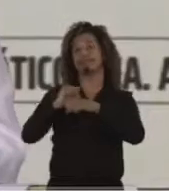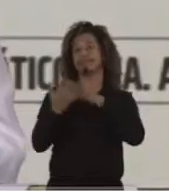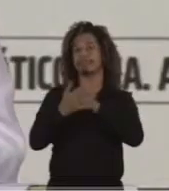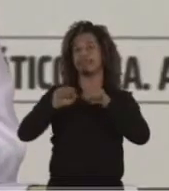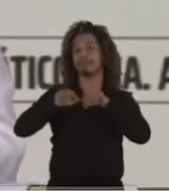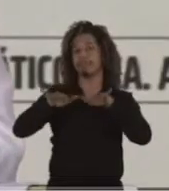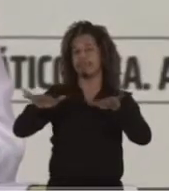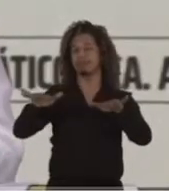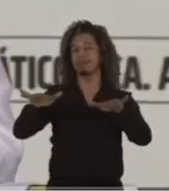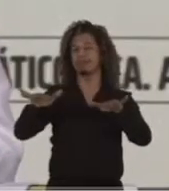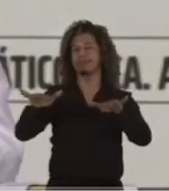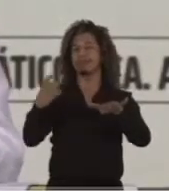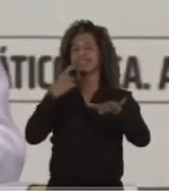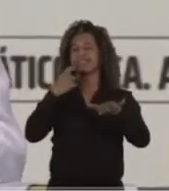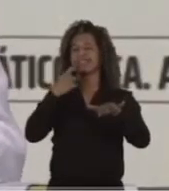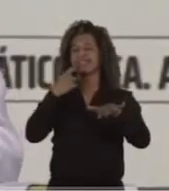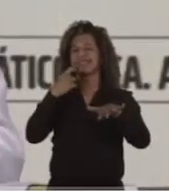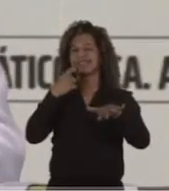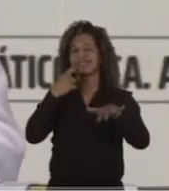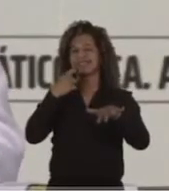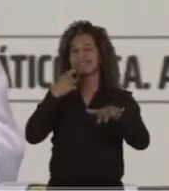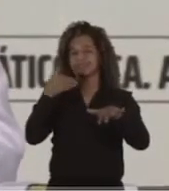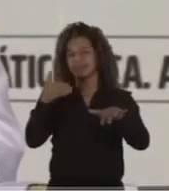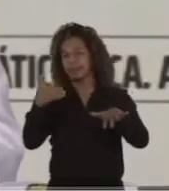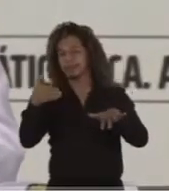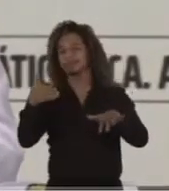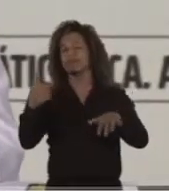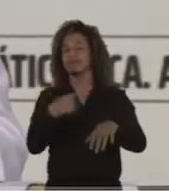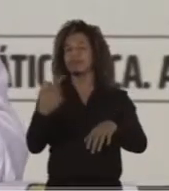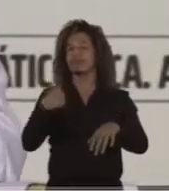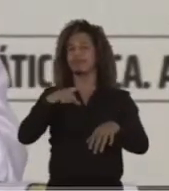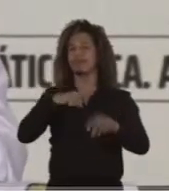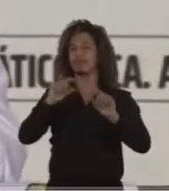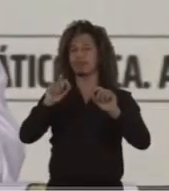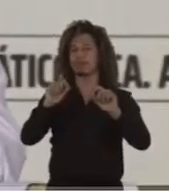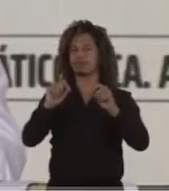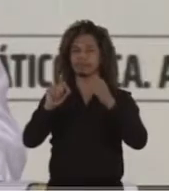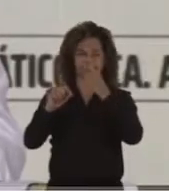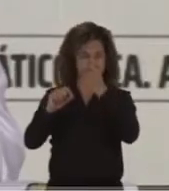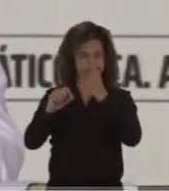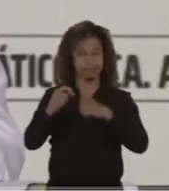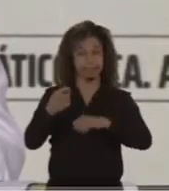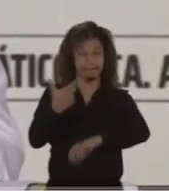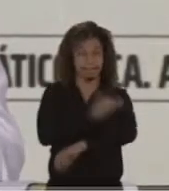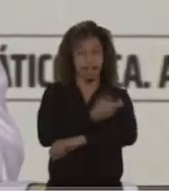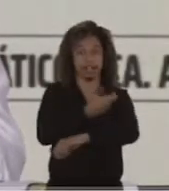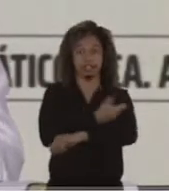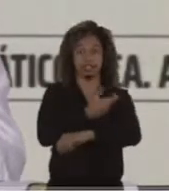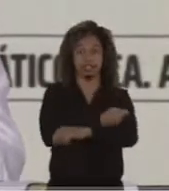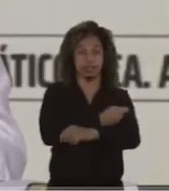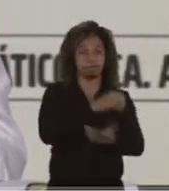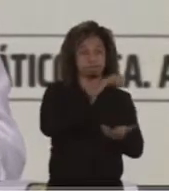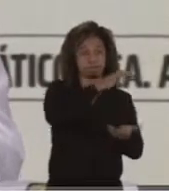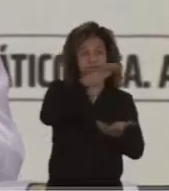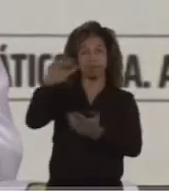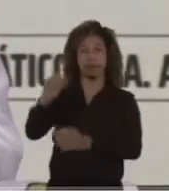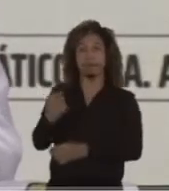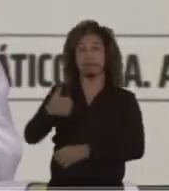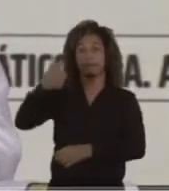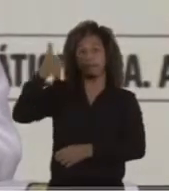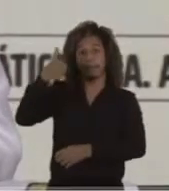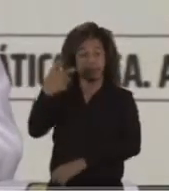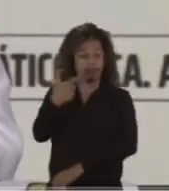e nesta sexta-feira nós vamos realizar a maior distribuição de vacinas para primeira dose